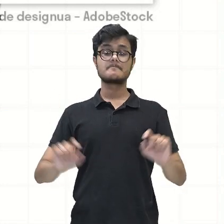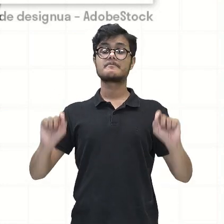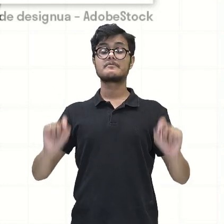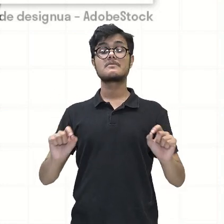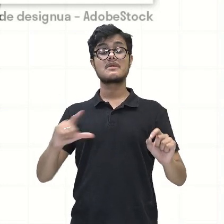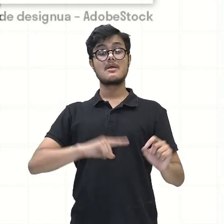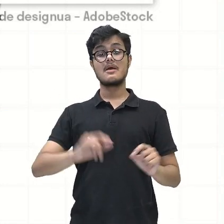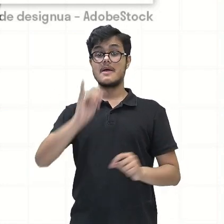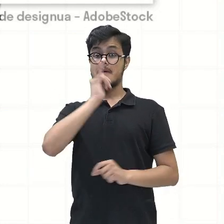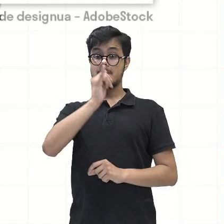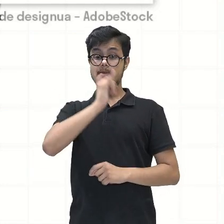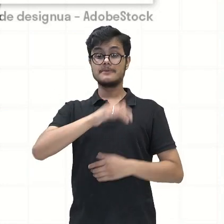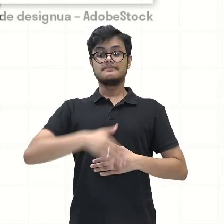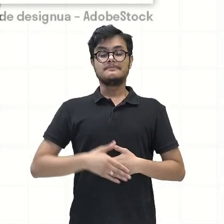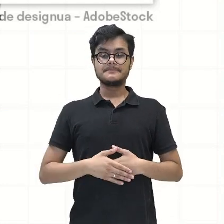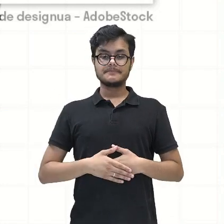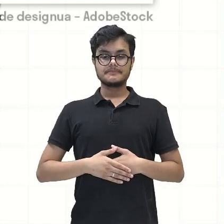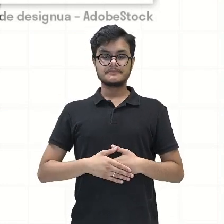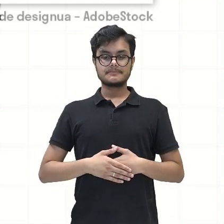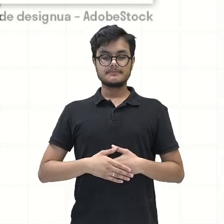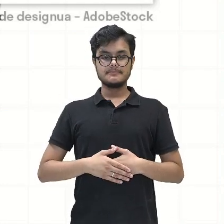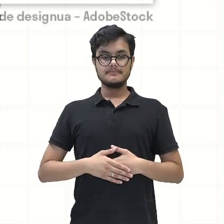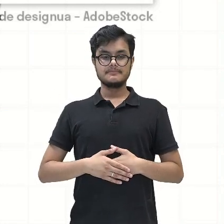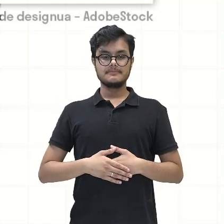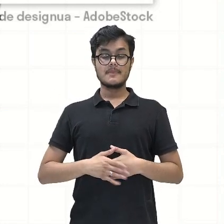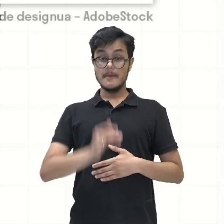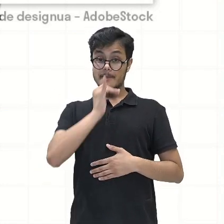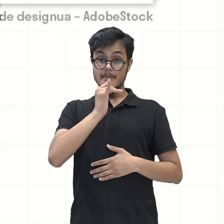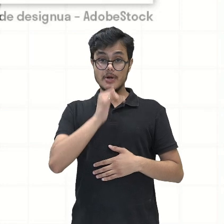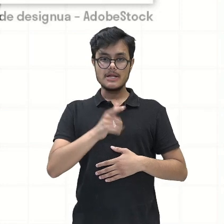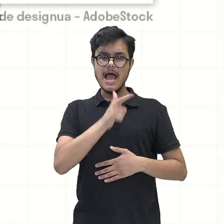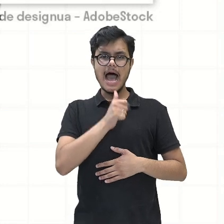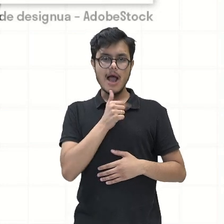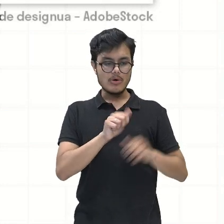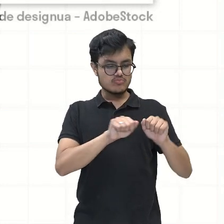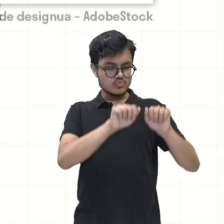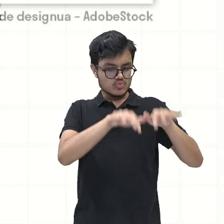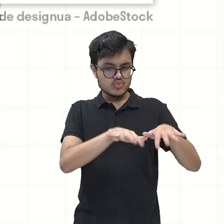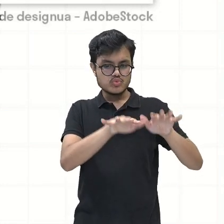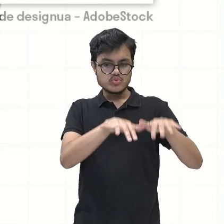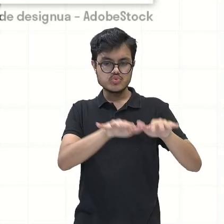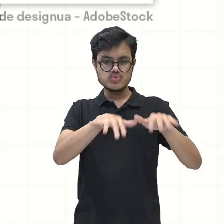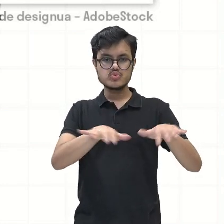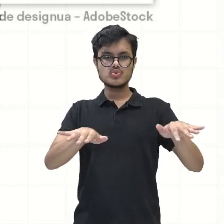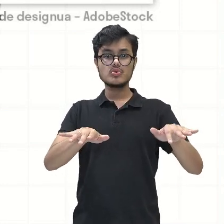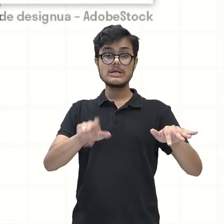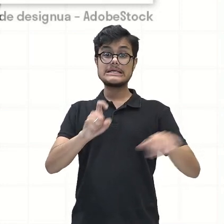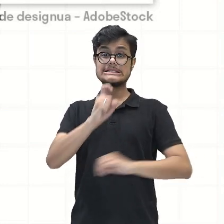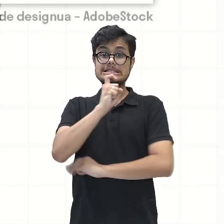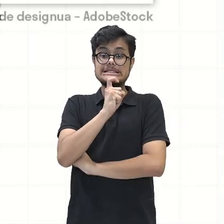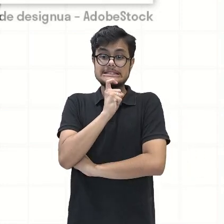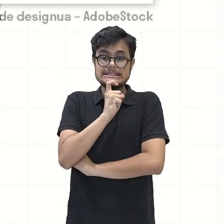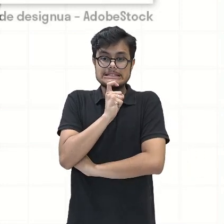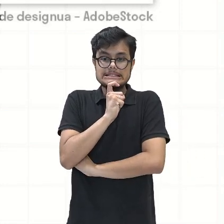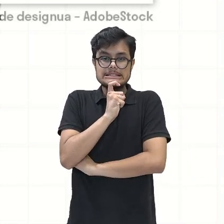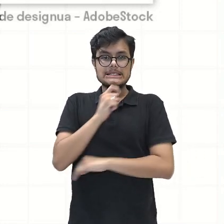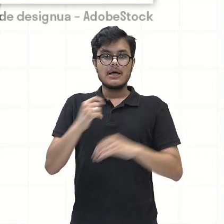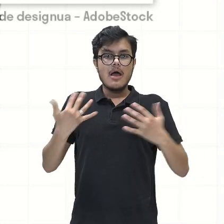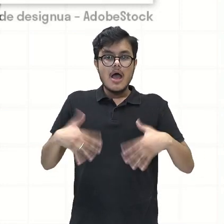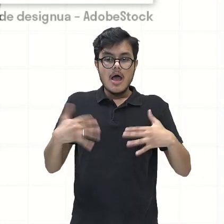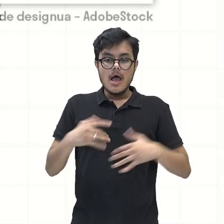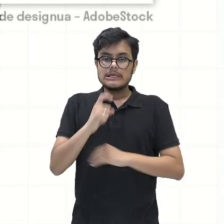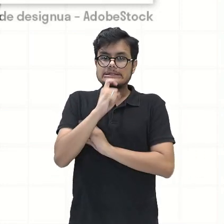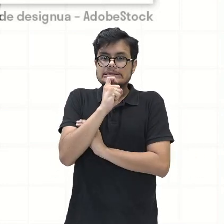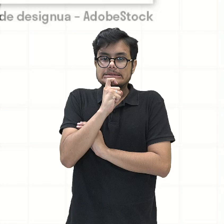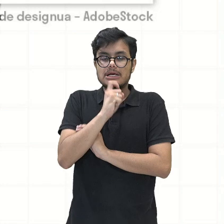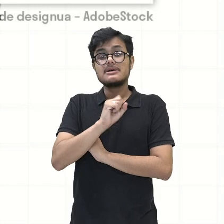há o resfriamento das águas da porção equatorial do Oceano Pacífico. Então,